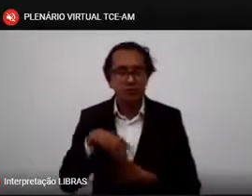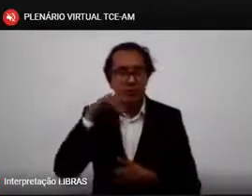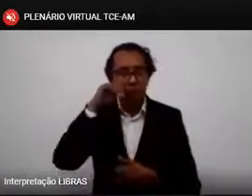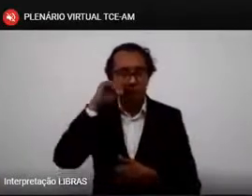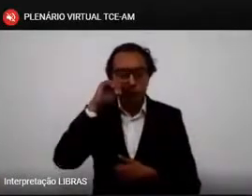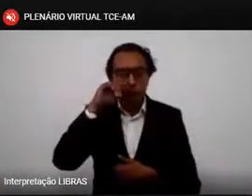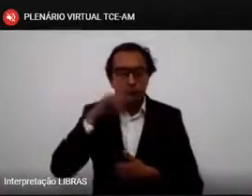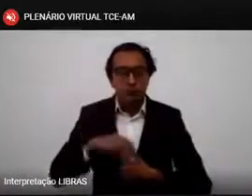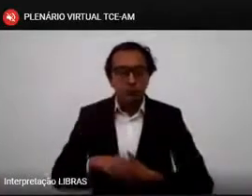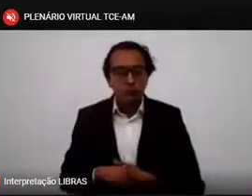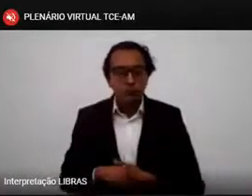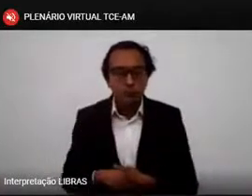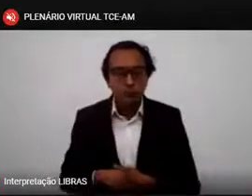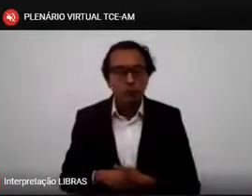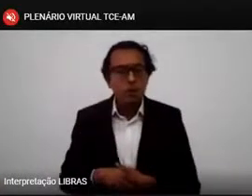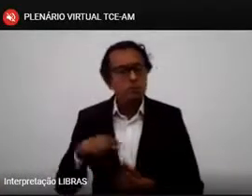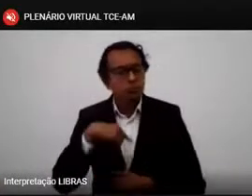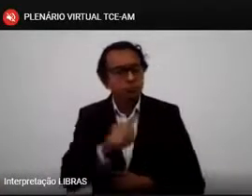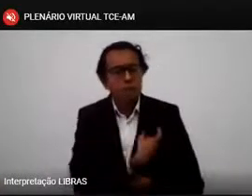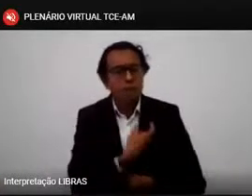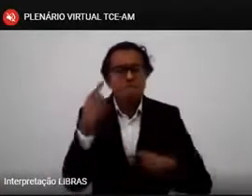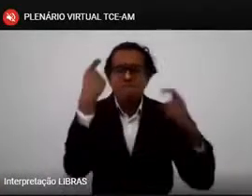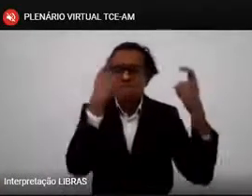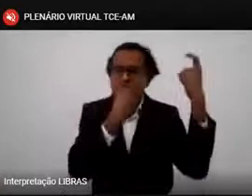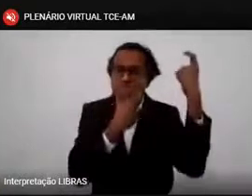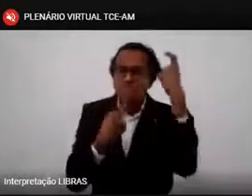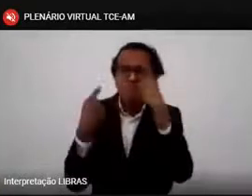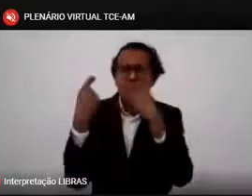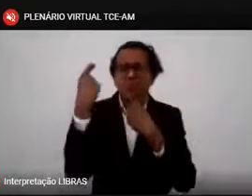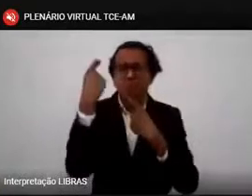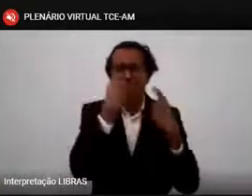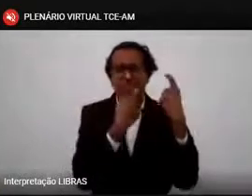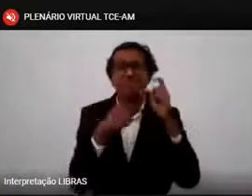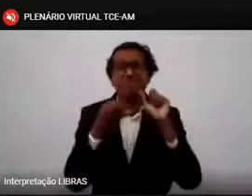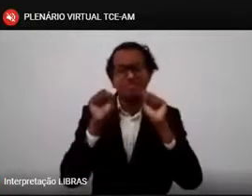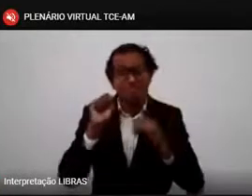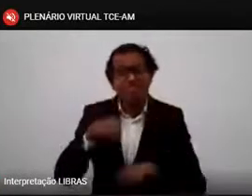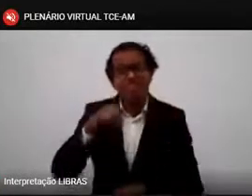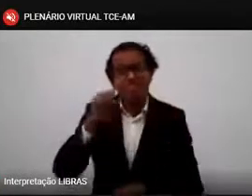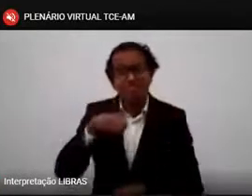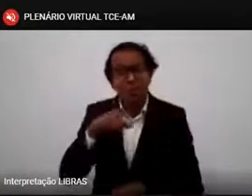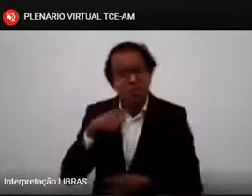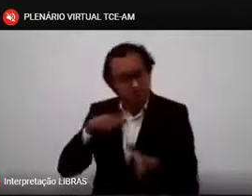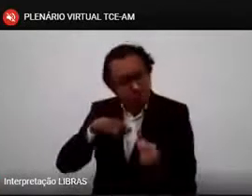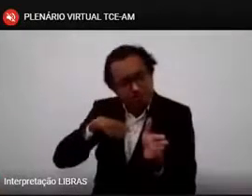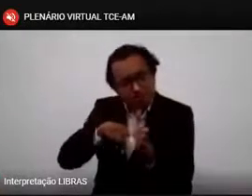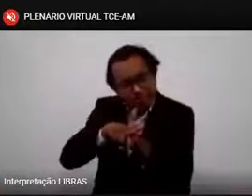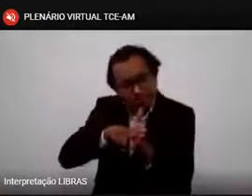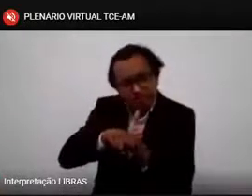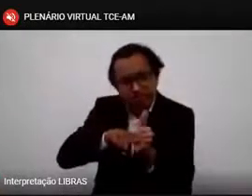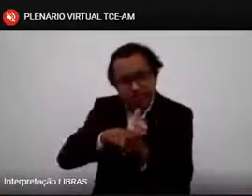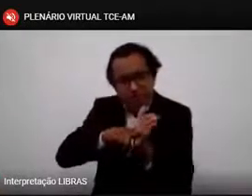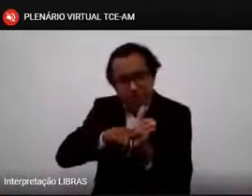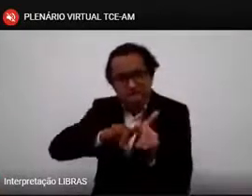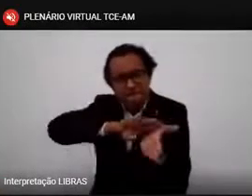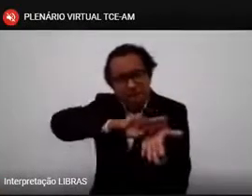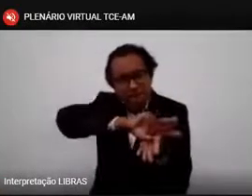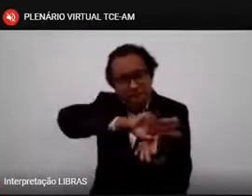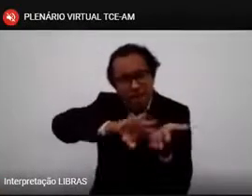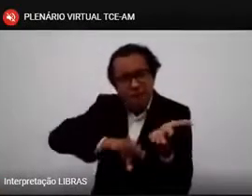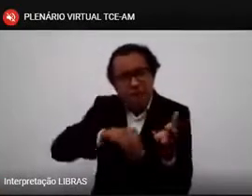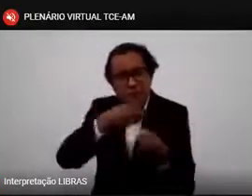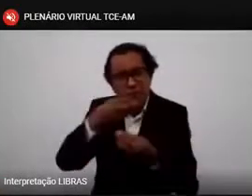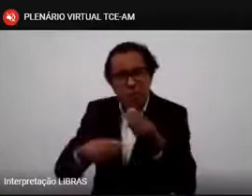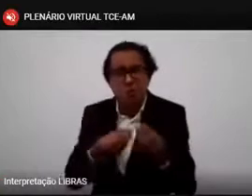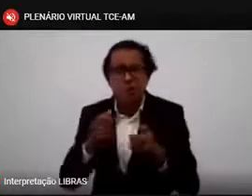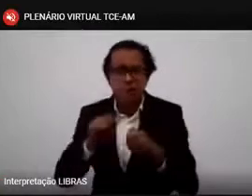esse mesmo. E nós estamos muito preocupados temos feito muitas pesquisas sobre esse ponto de não retorno.